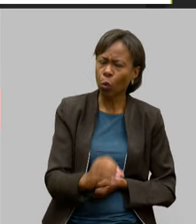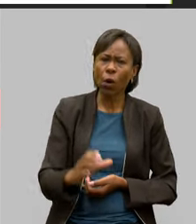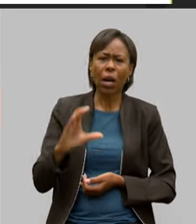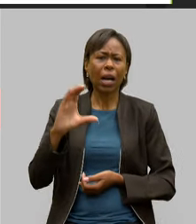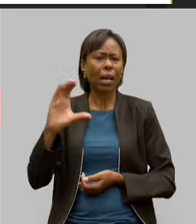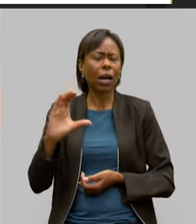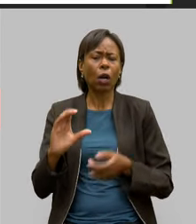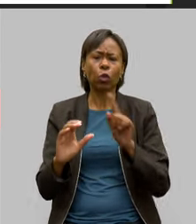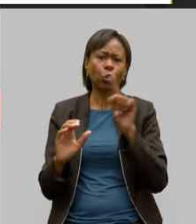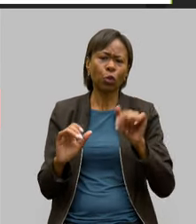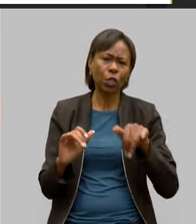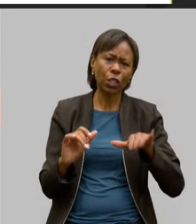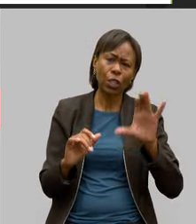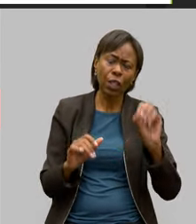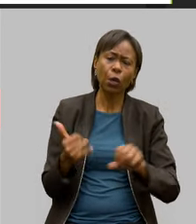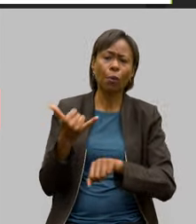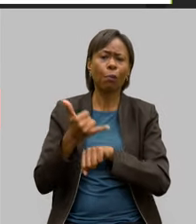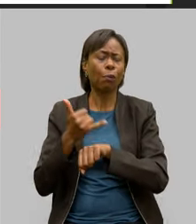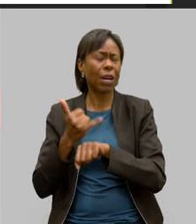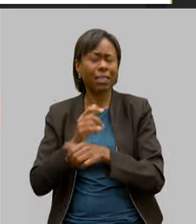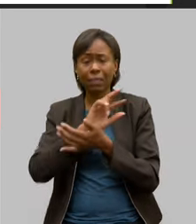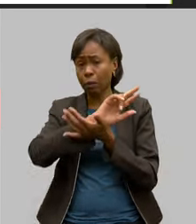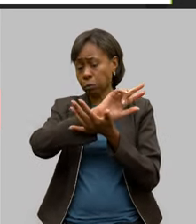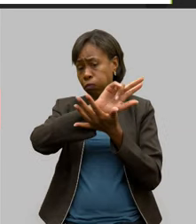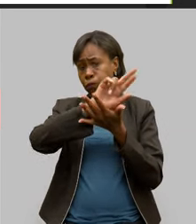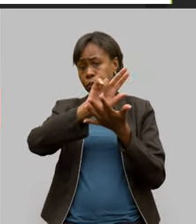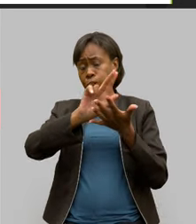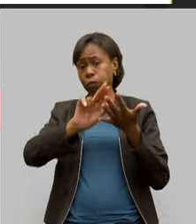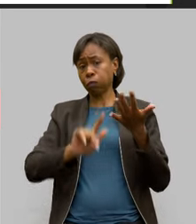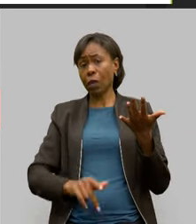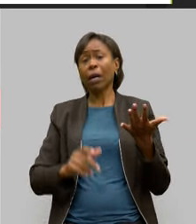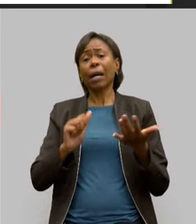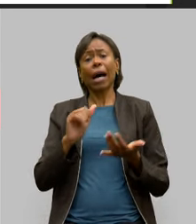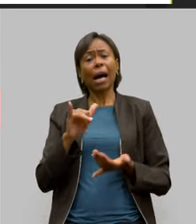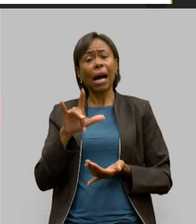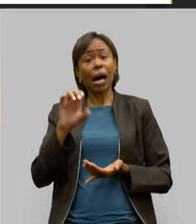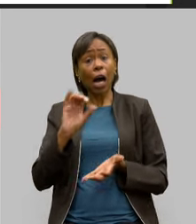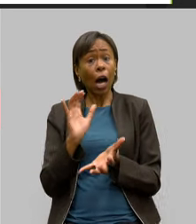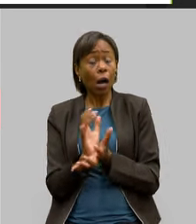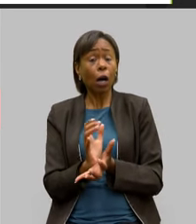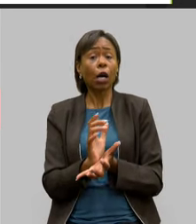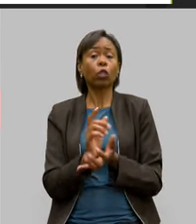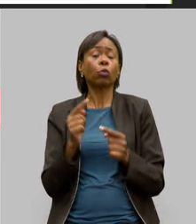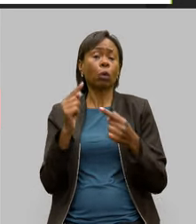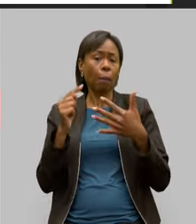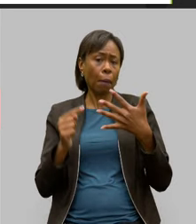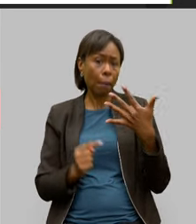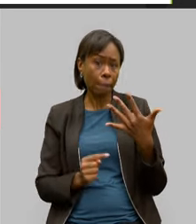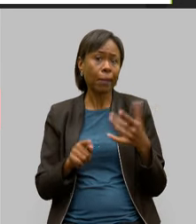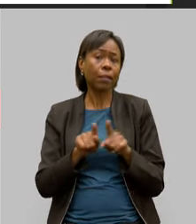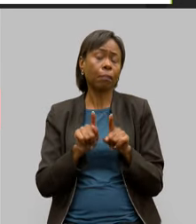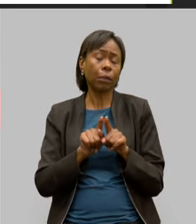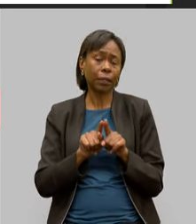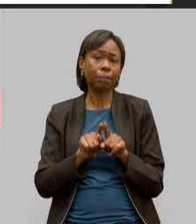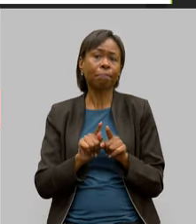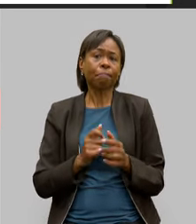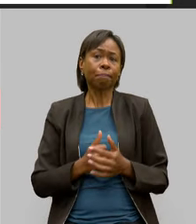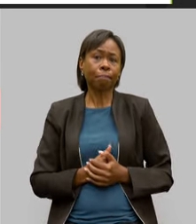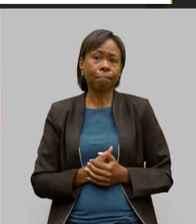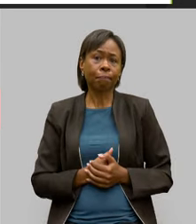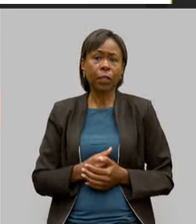zinco ferro além de ácidos oleico palmítico linolênico e linolênico linoleico e